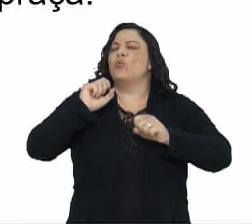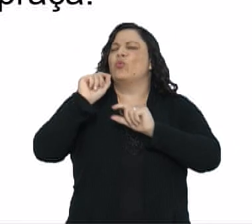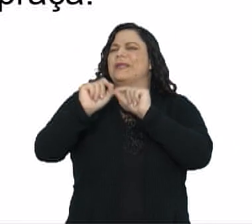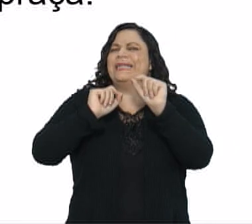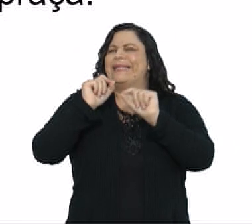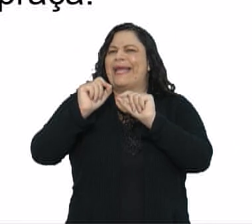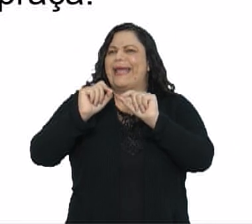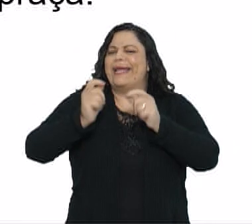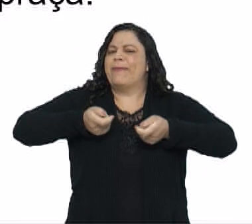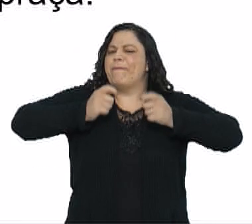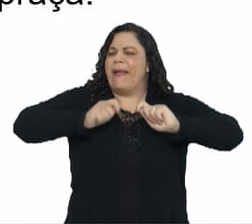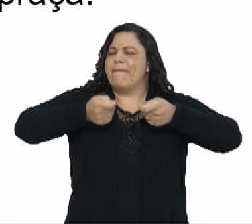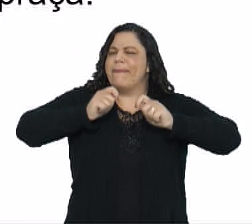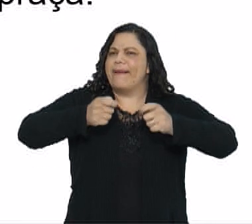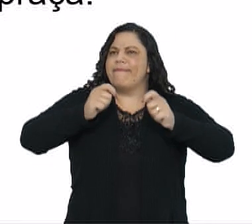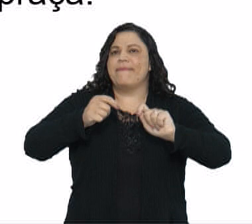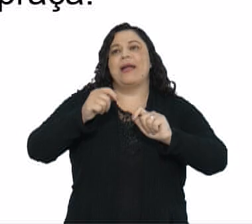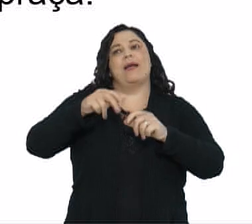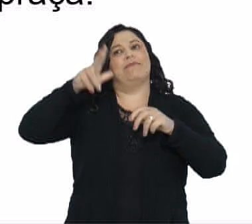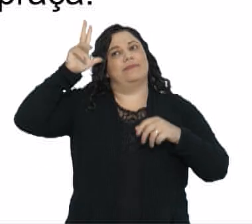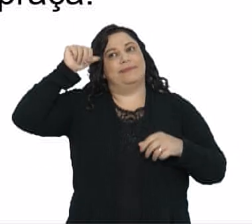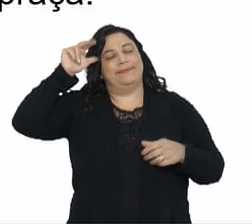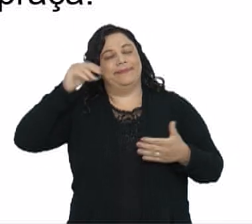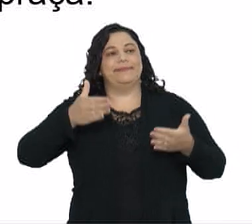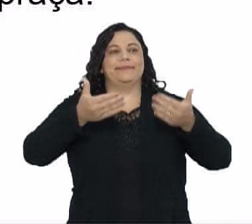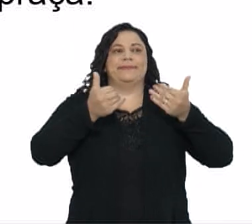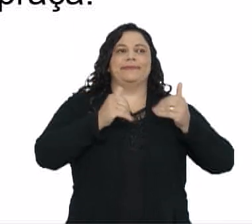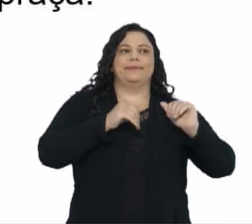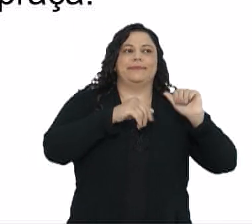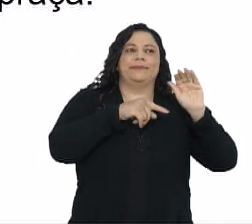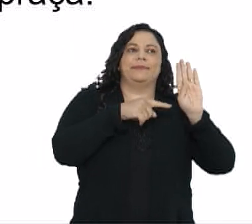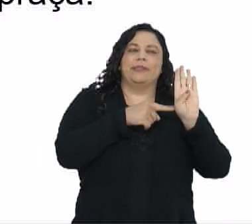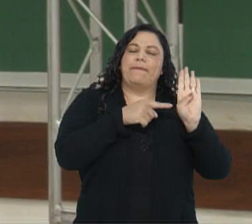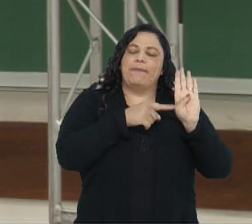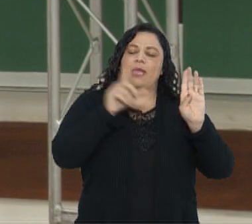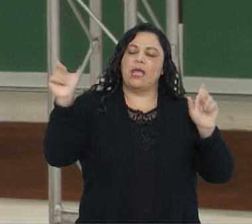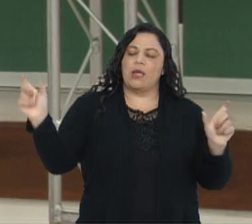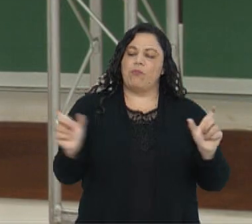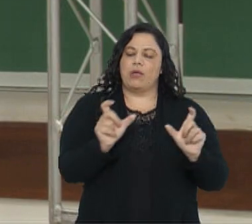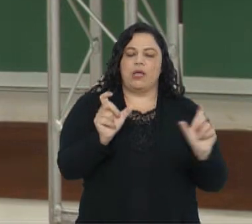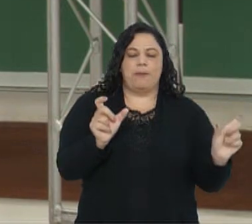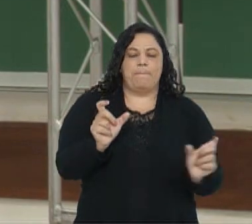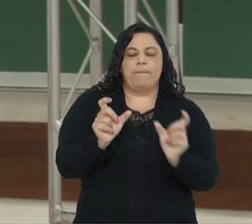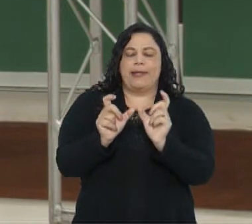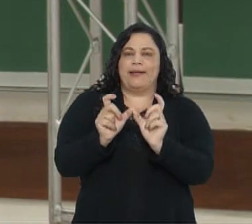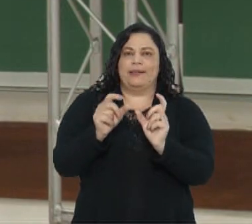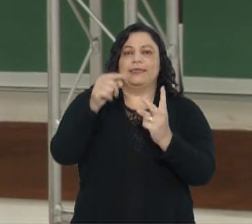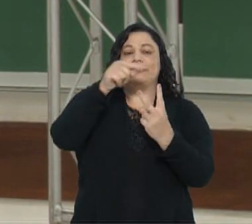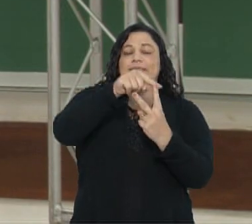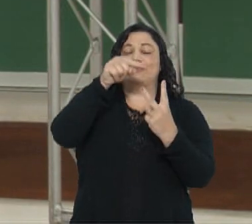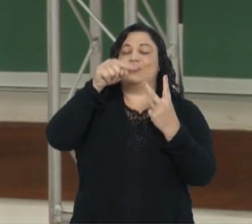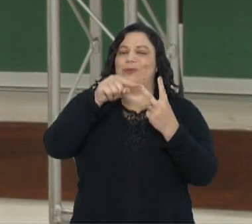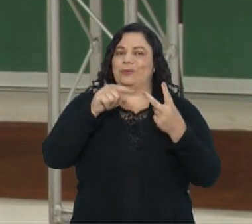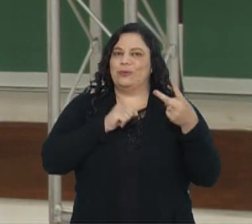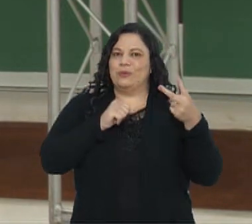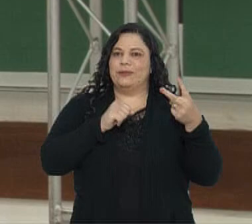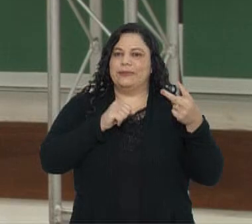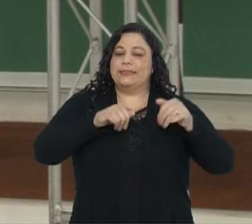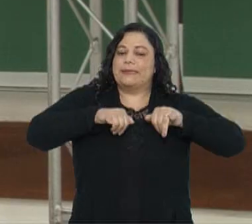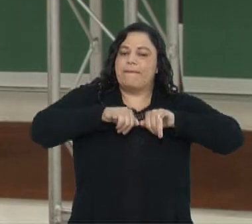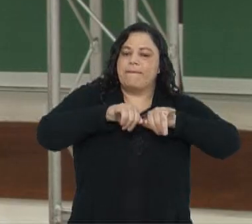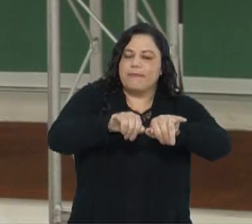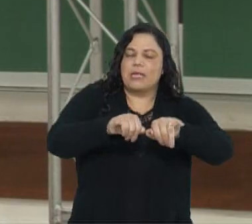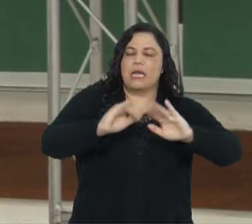o mercado e a igreja estão fechados. 2 núcleos, mercado e igreja.